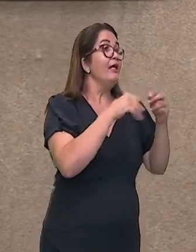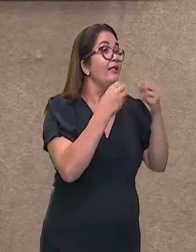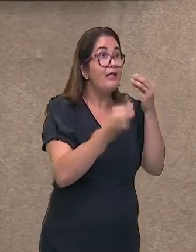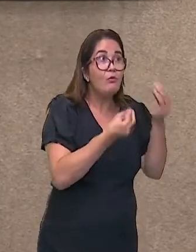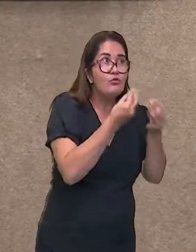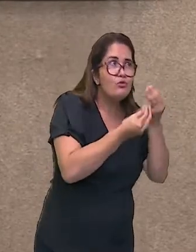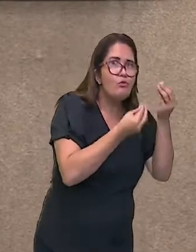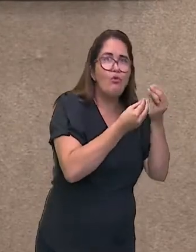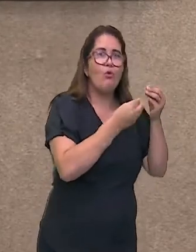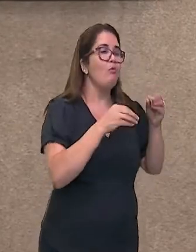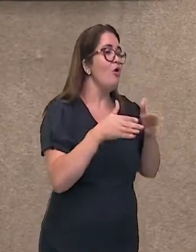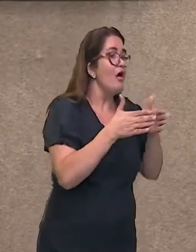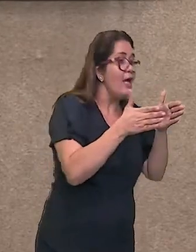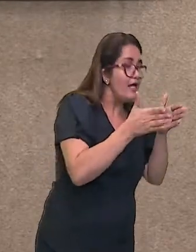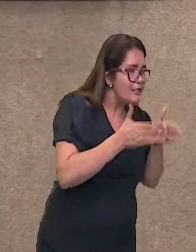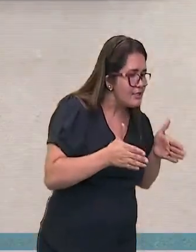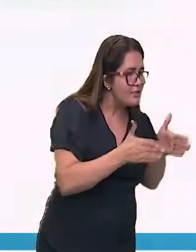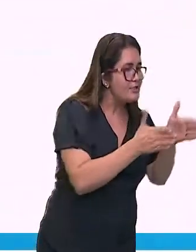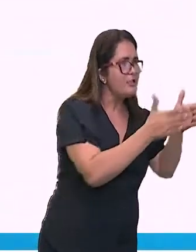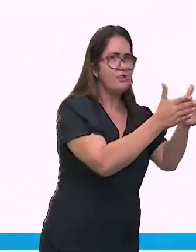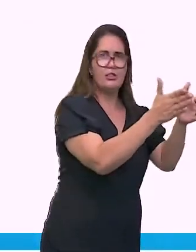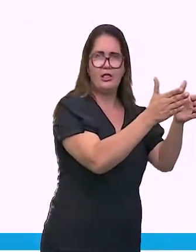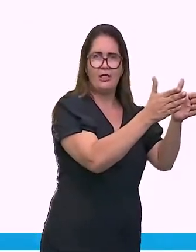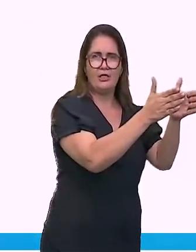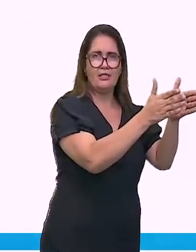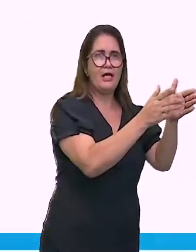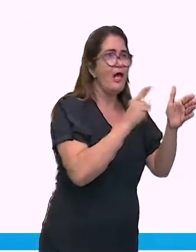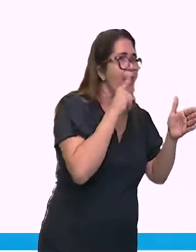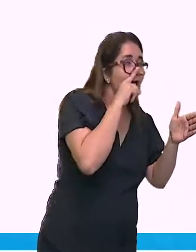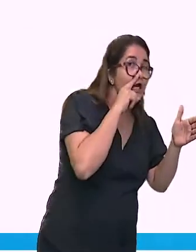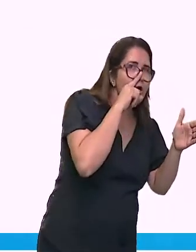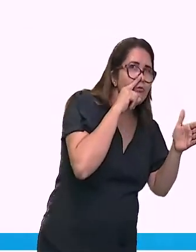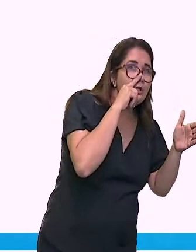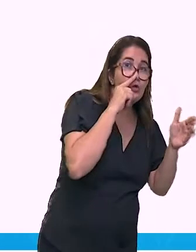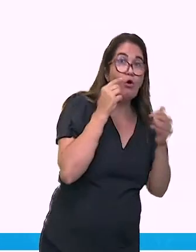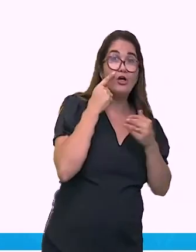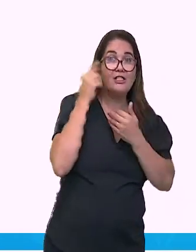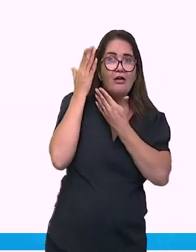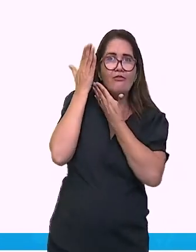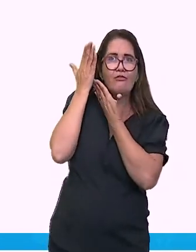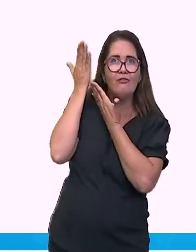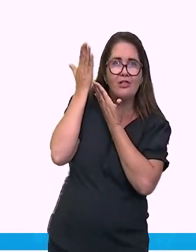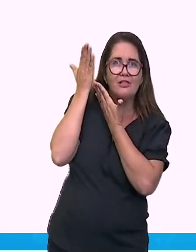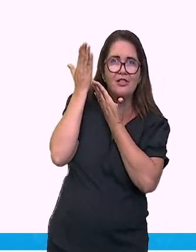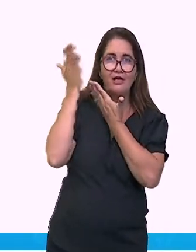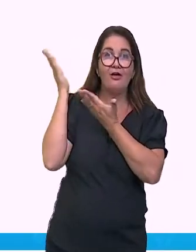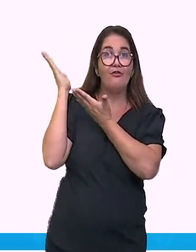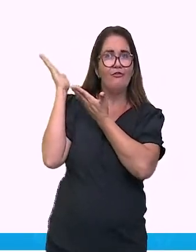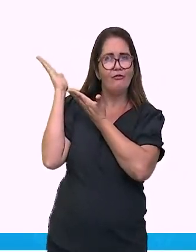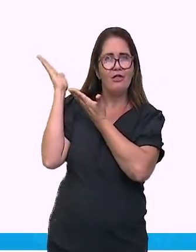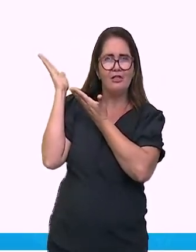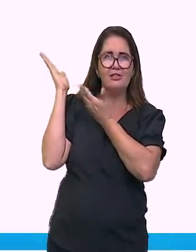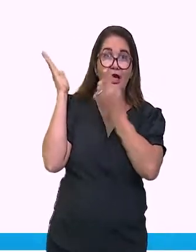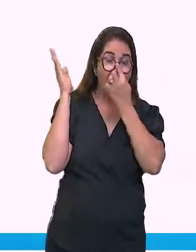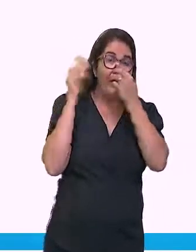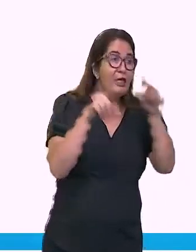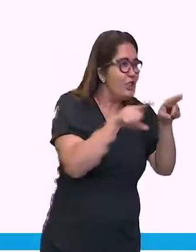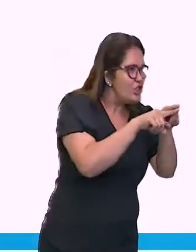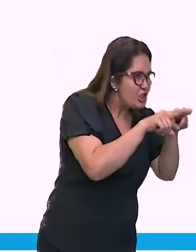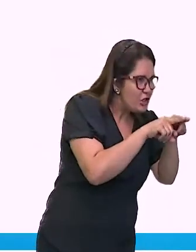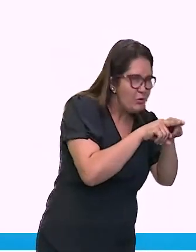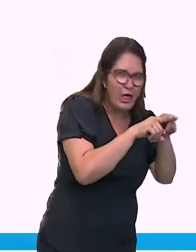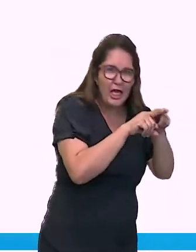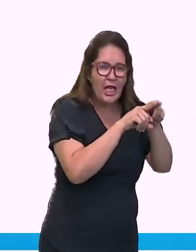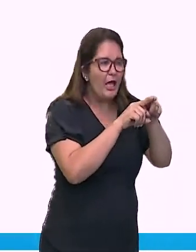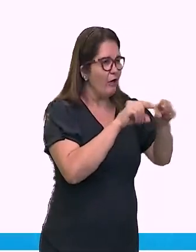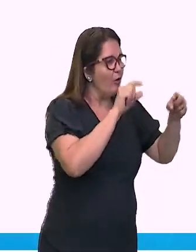entre as trincheiras era conhecido como terra de ninguém e era preenchido com sacos de areia, arames farpados e tudo